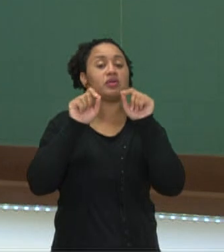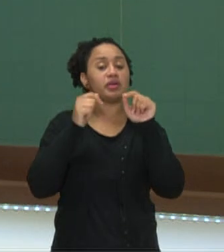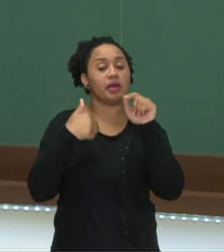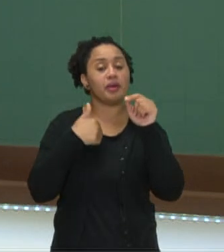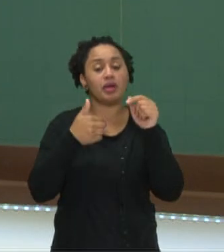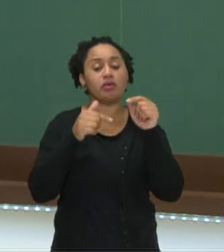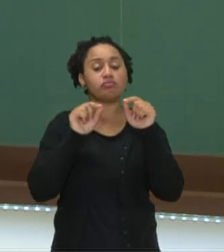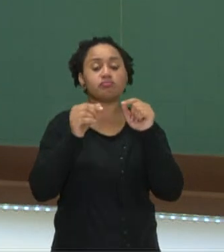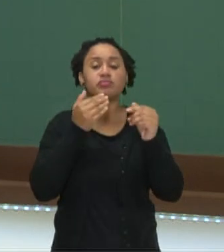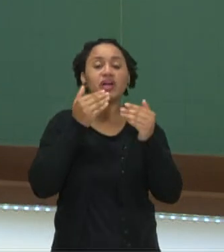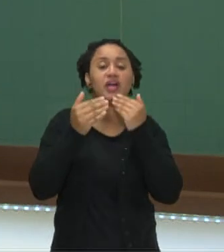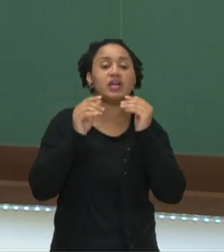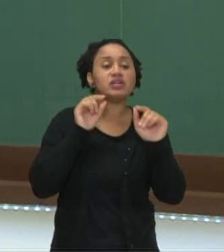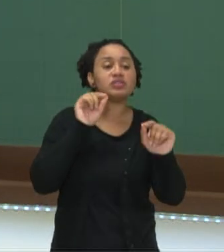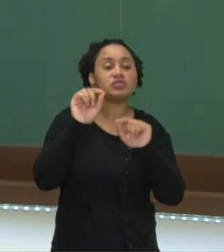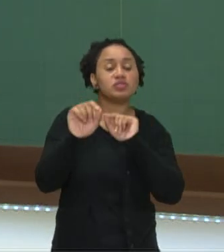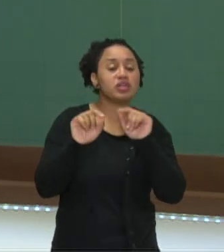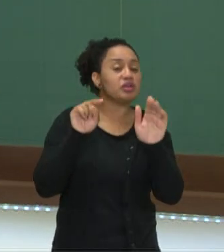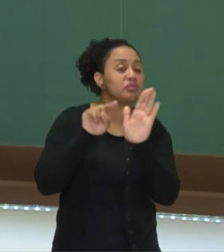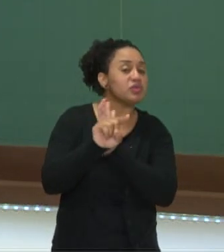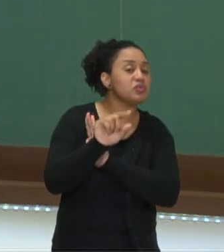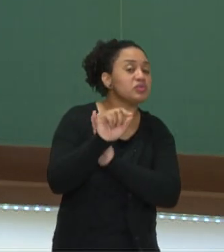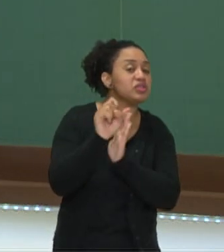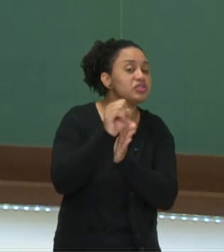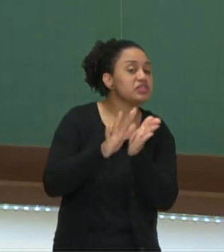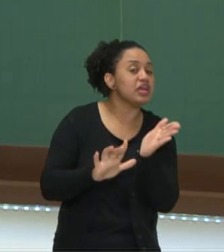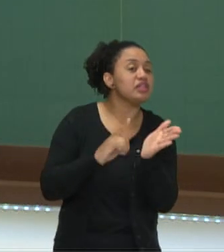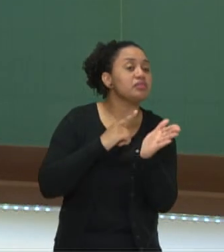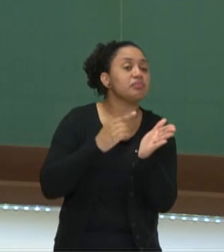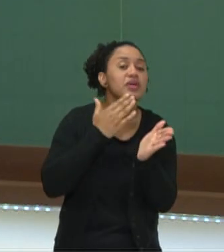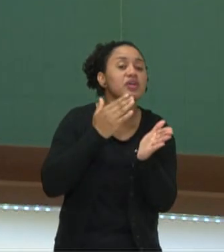quer de você. Aí você vai conseguir responder direitinho.